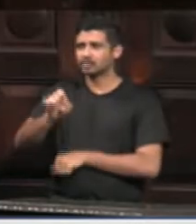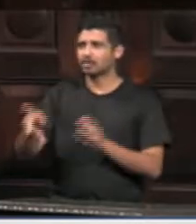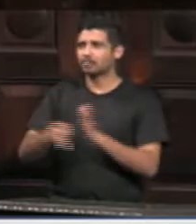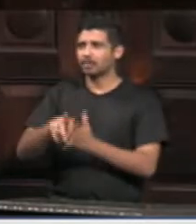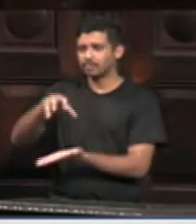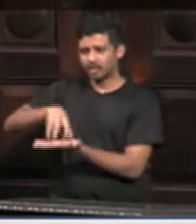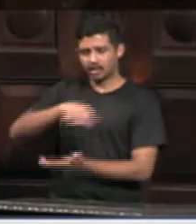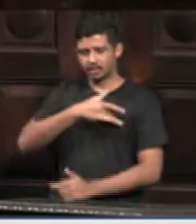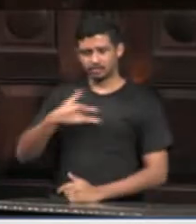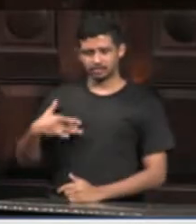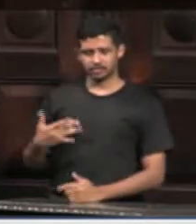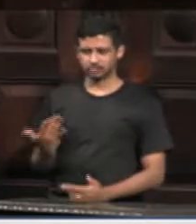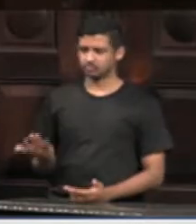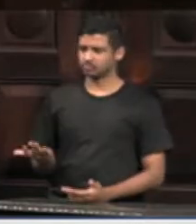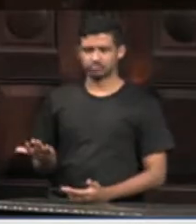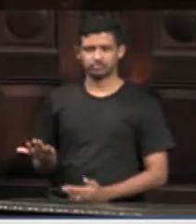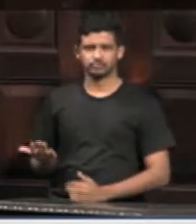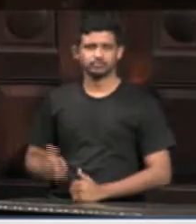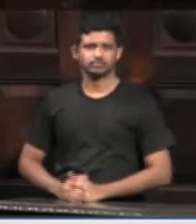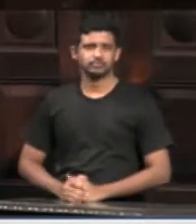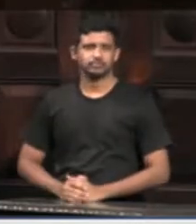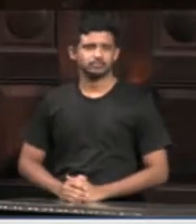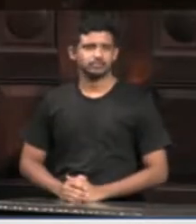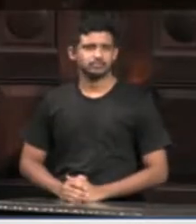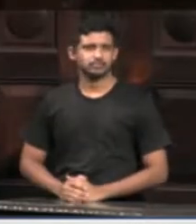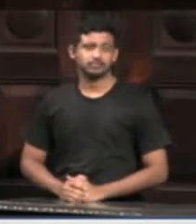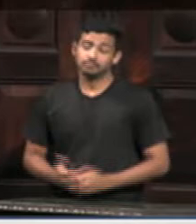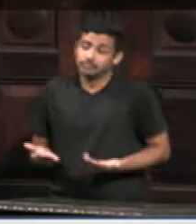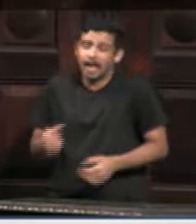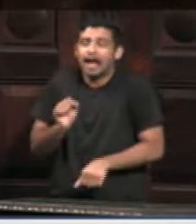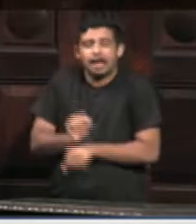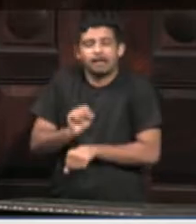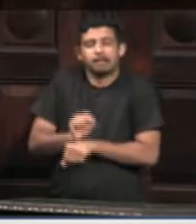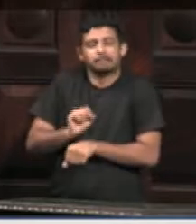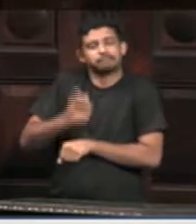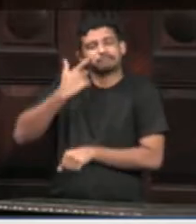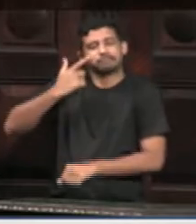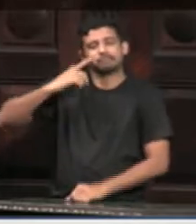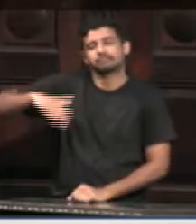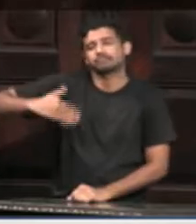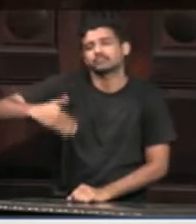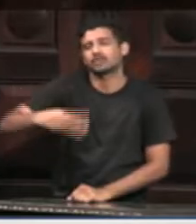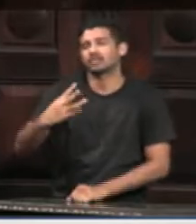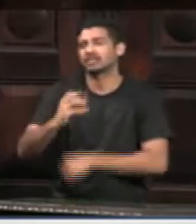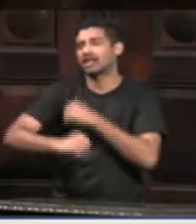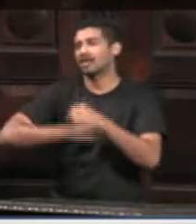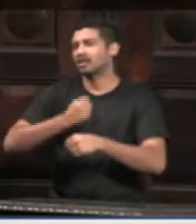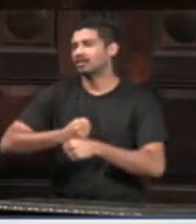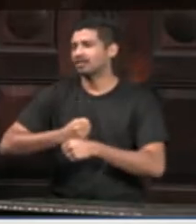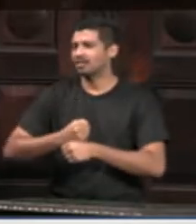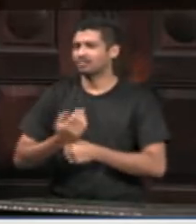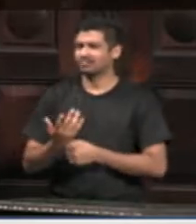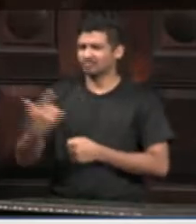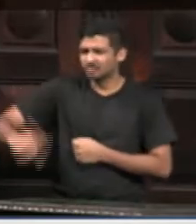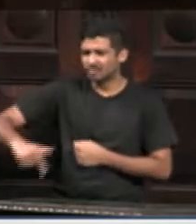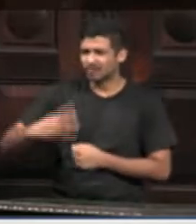os servidores estaduais, então vão aguardar 3 anos e outros 3 anos.